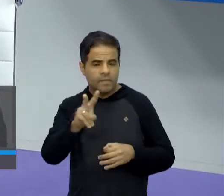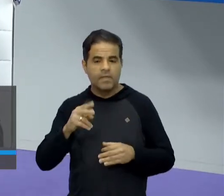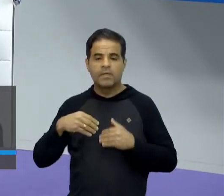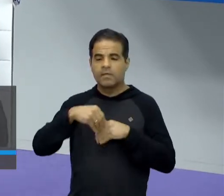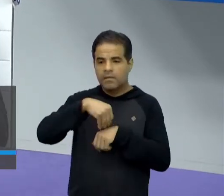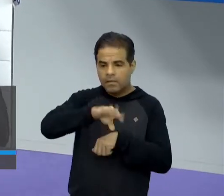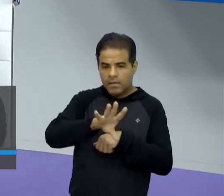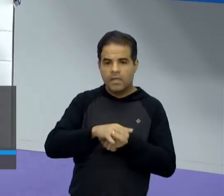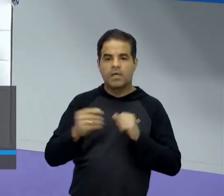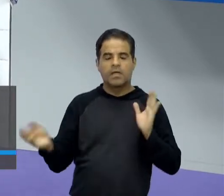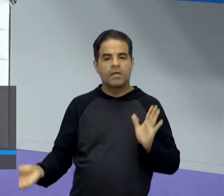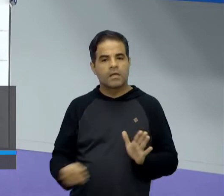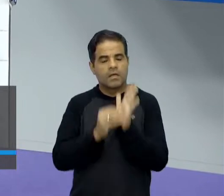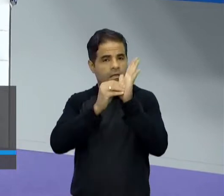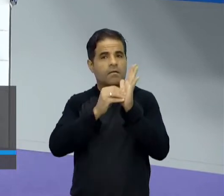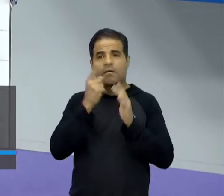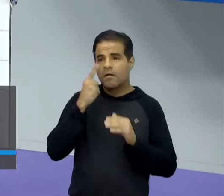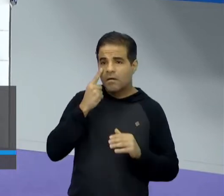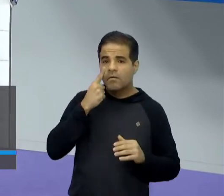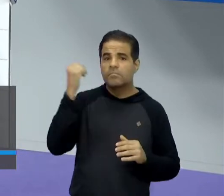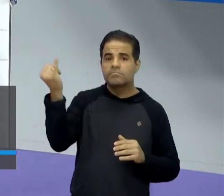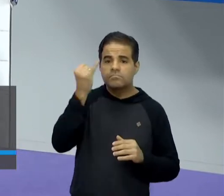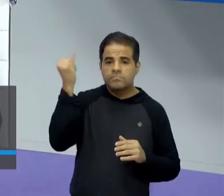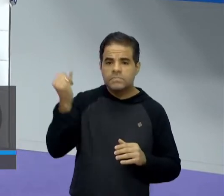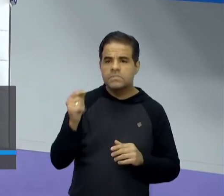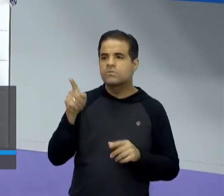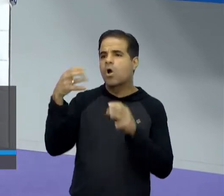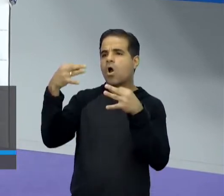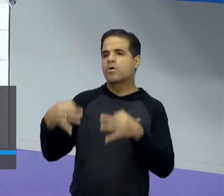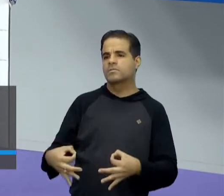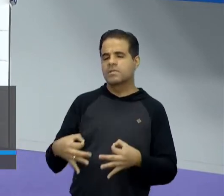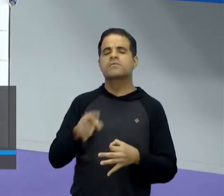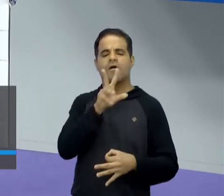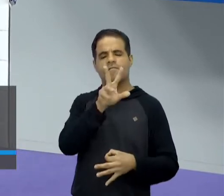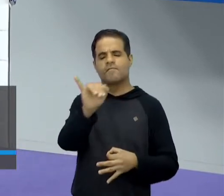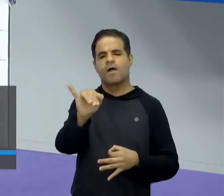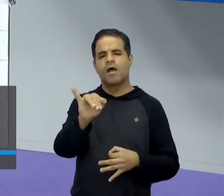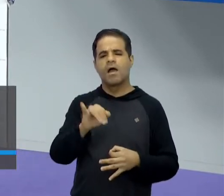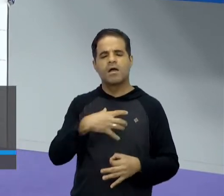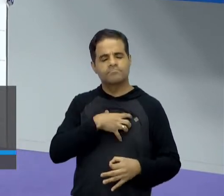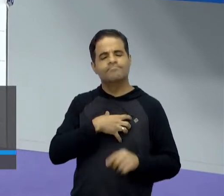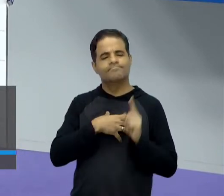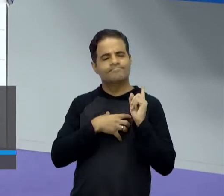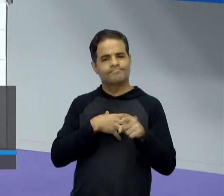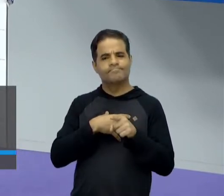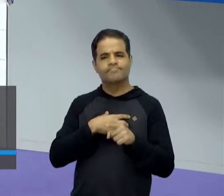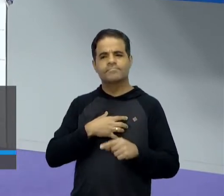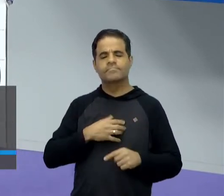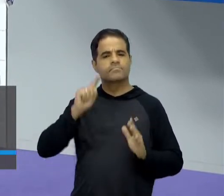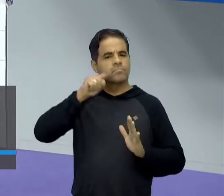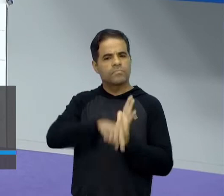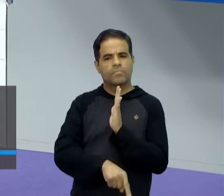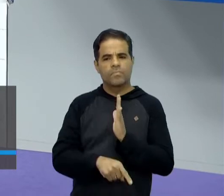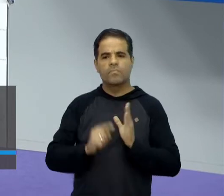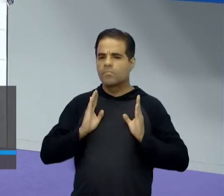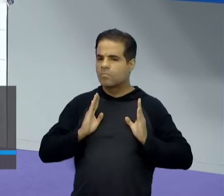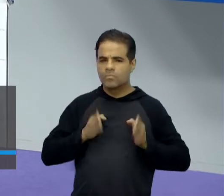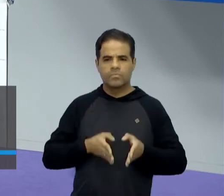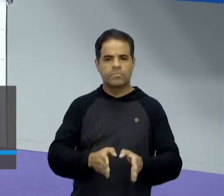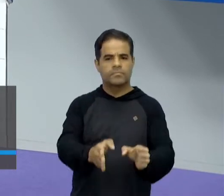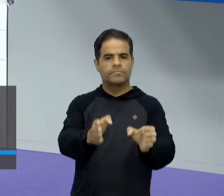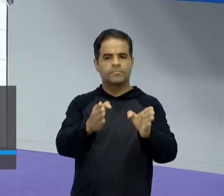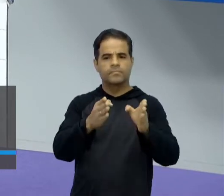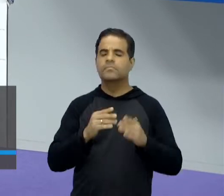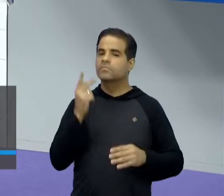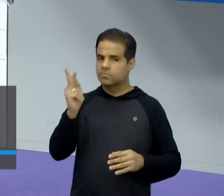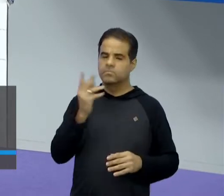tanta relevância naquele momento, com certeza vai flertar de uma forma muito intensa com a trajetória